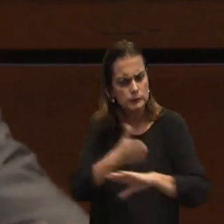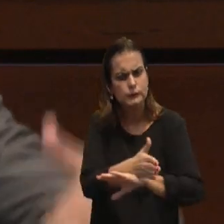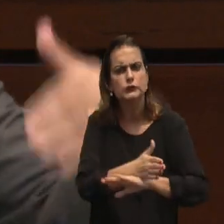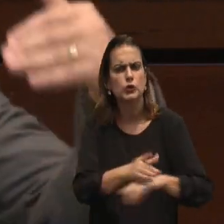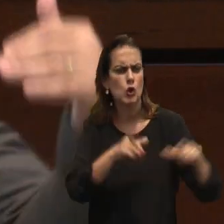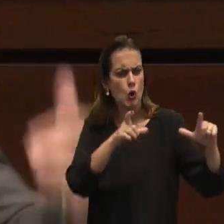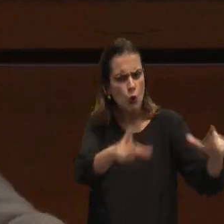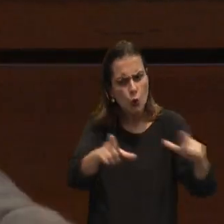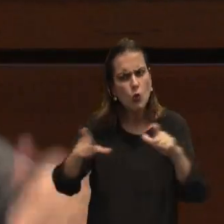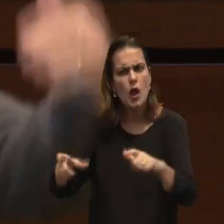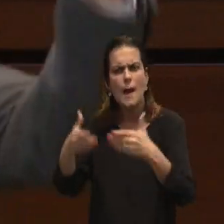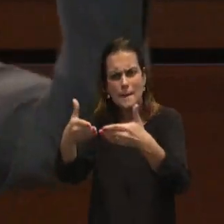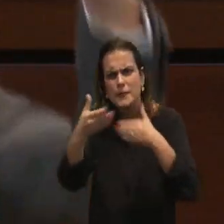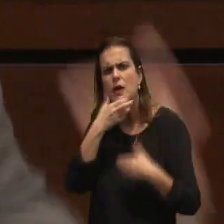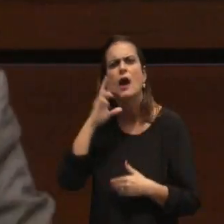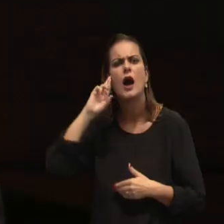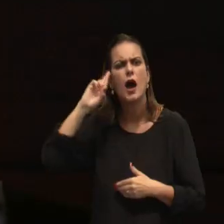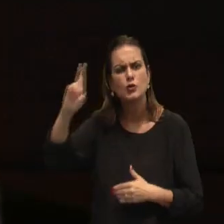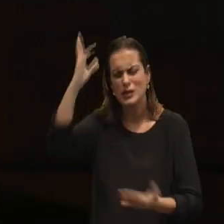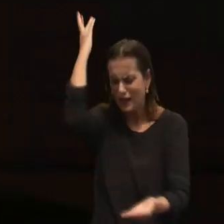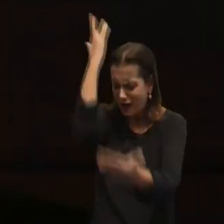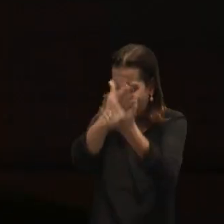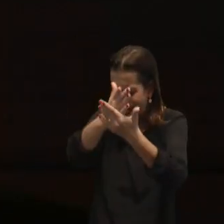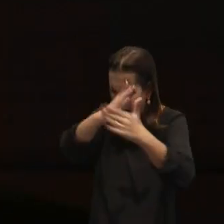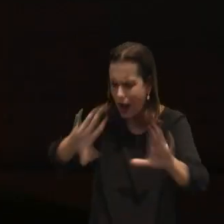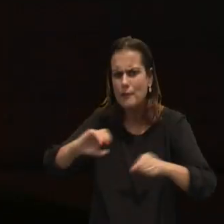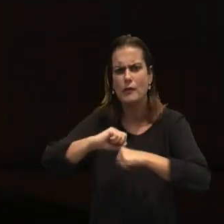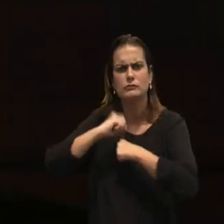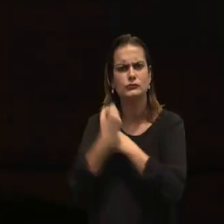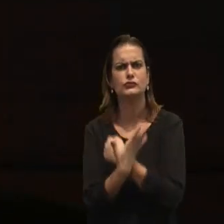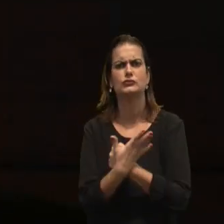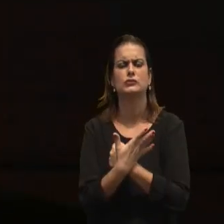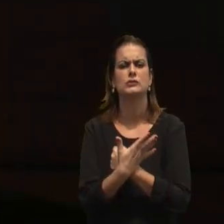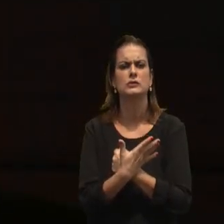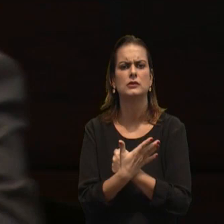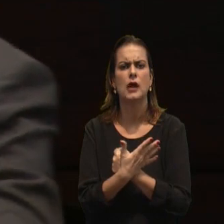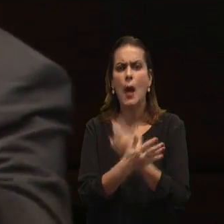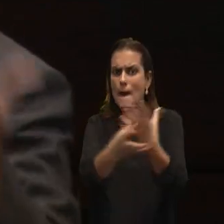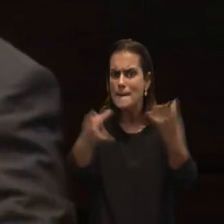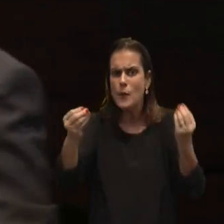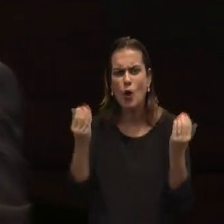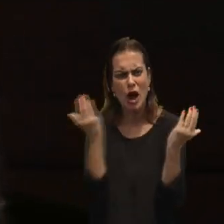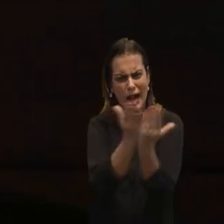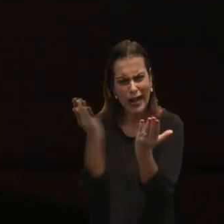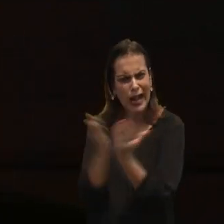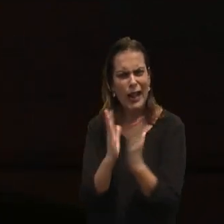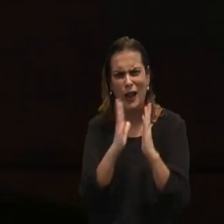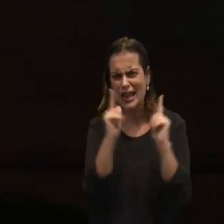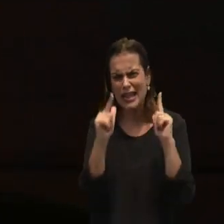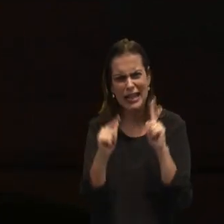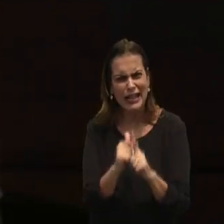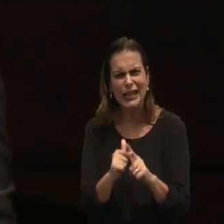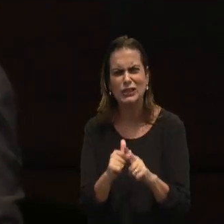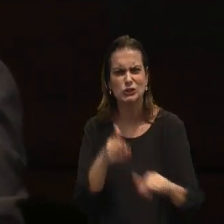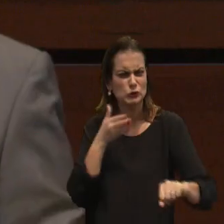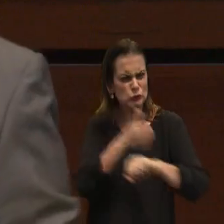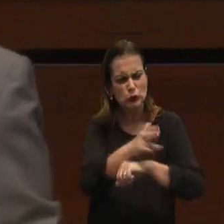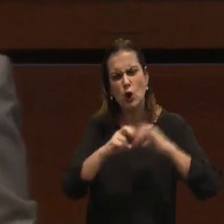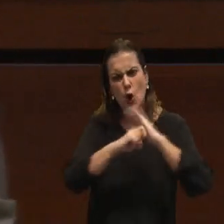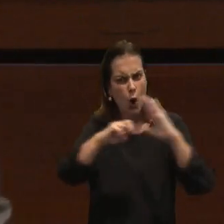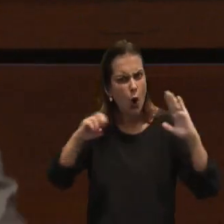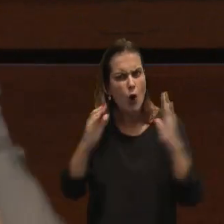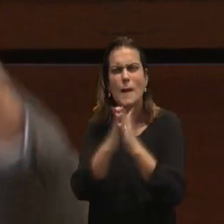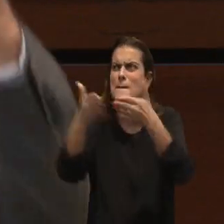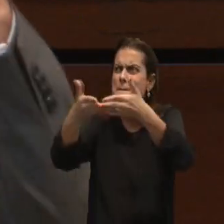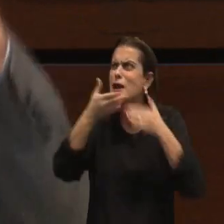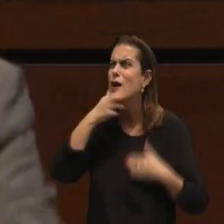determinados lugares, pedindo ao Senhor para cessar esta praga. Há muitos crentes de muitas igrejas que estão saindo para orar, pedindo